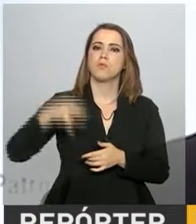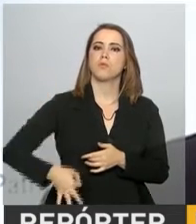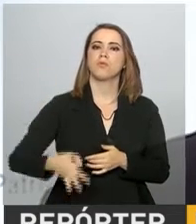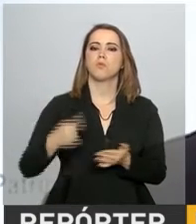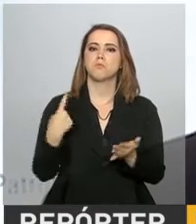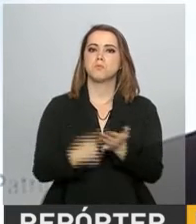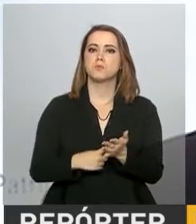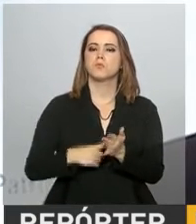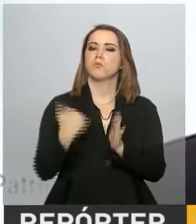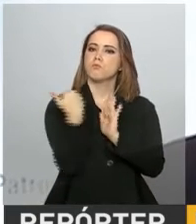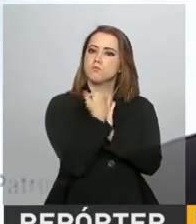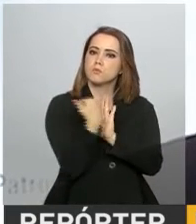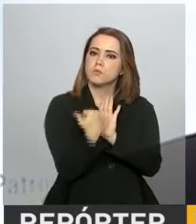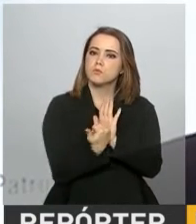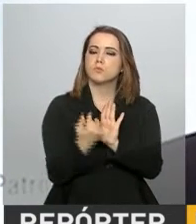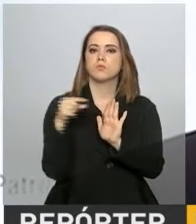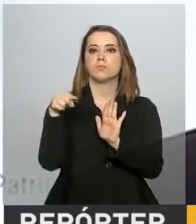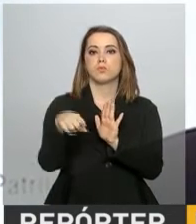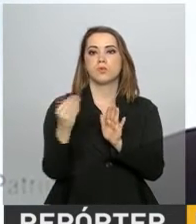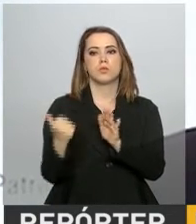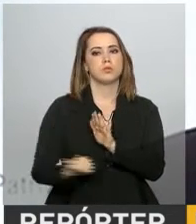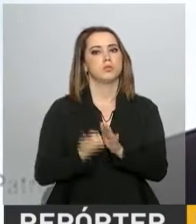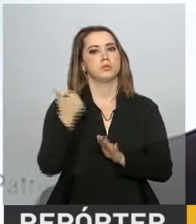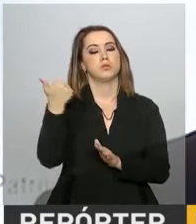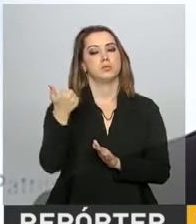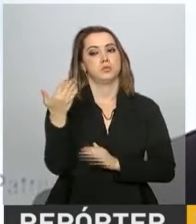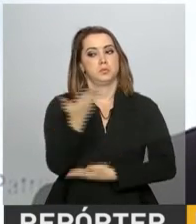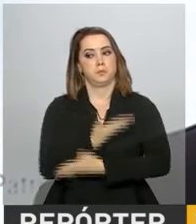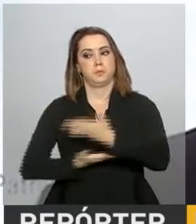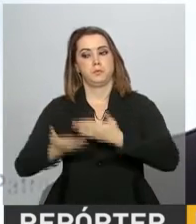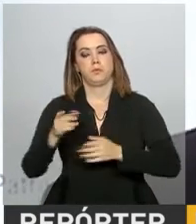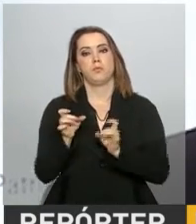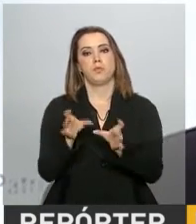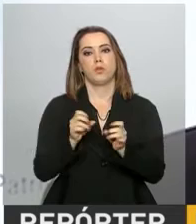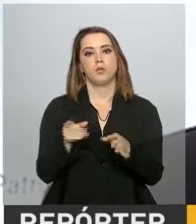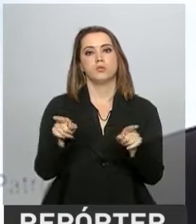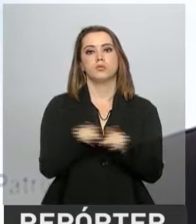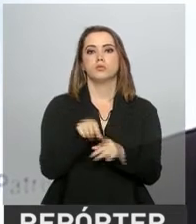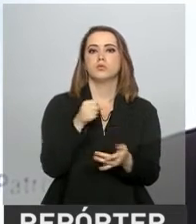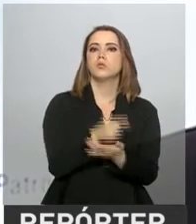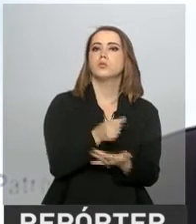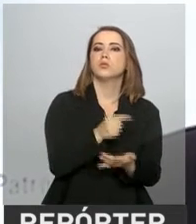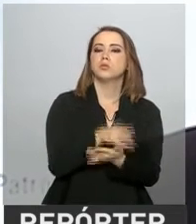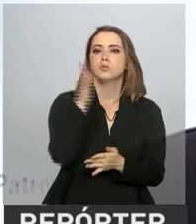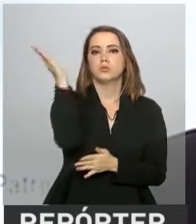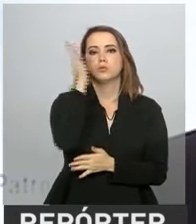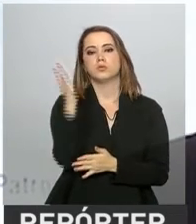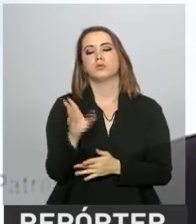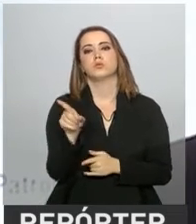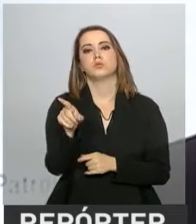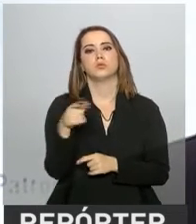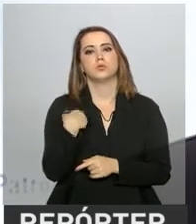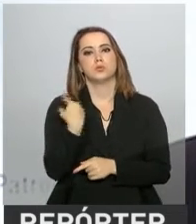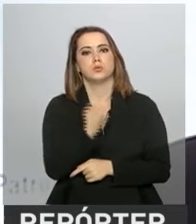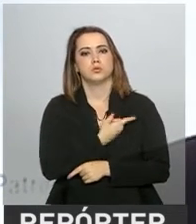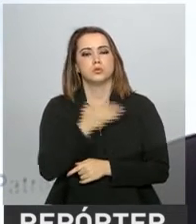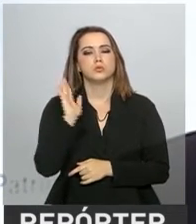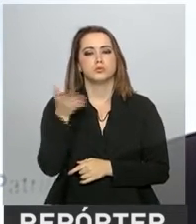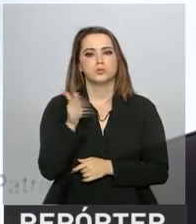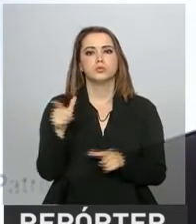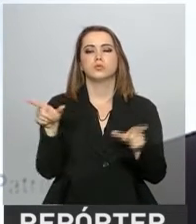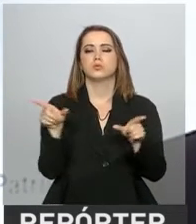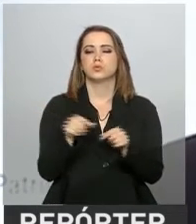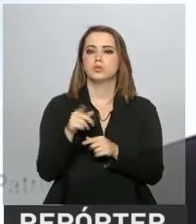bastante pragmática, para melhorar o ambiente de negócios no Brasil. Nós temos defendido no Ministério da Indústria, Comércio Exterior e